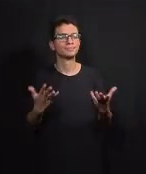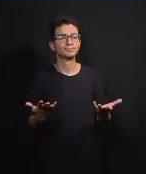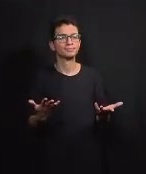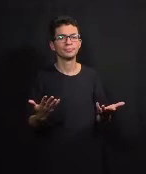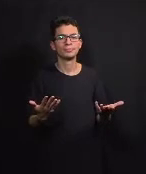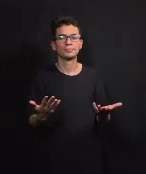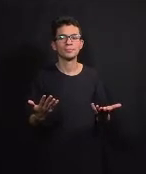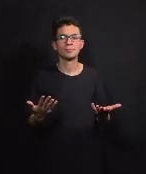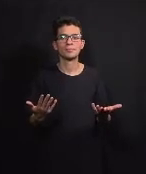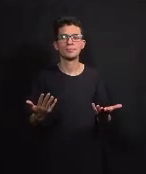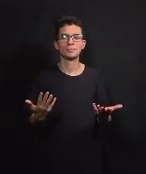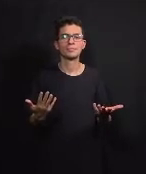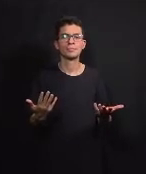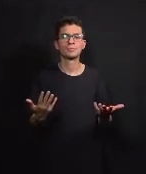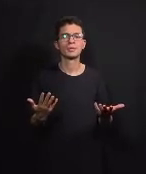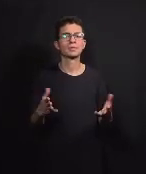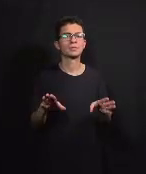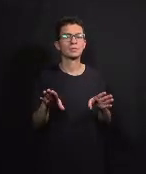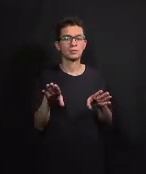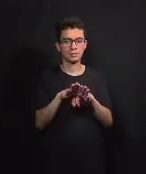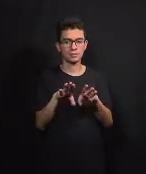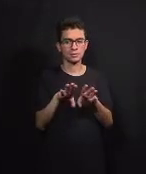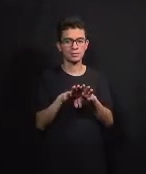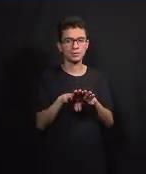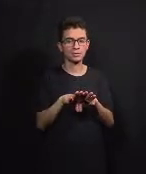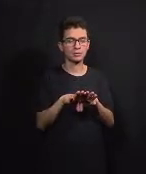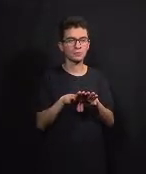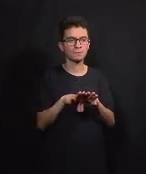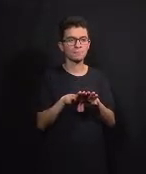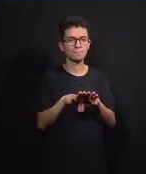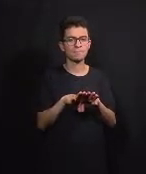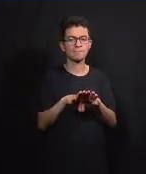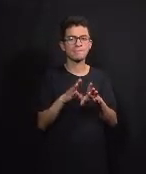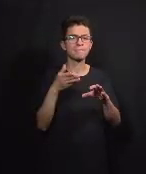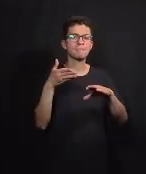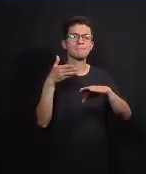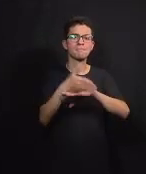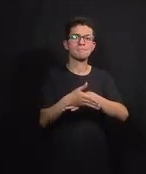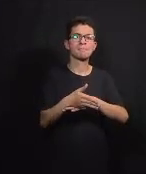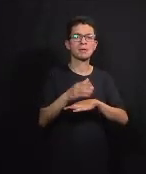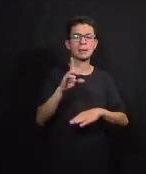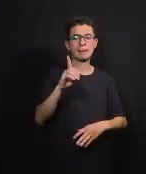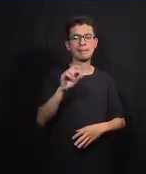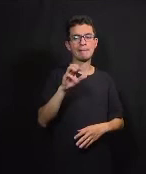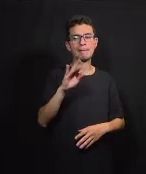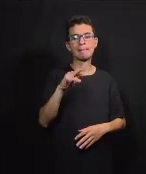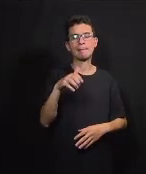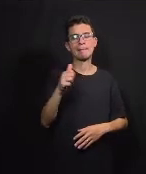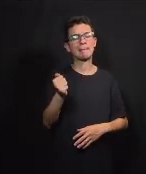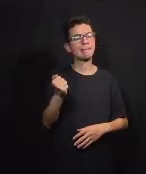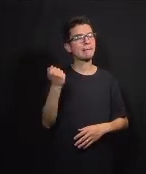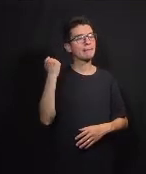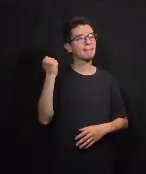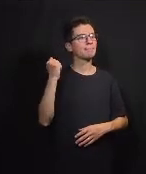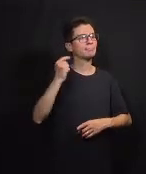que desceu nessa sociedade, entrou em decadência por força de